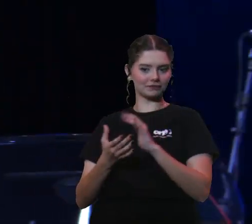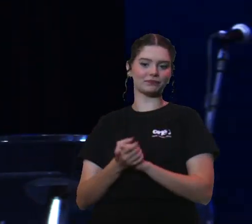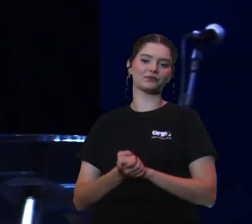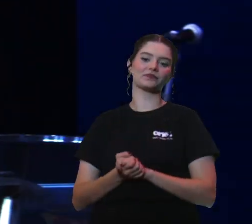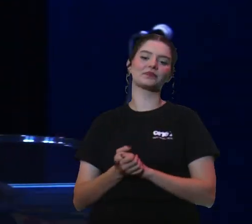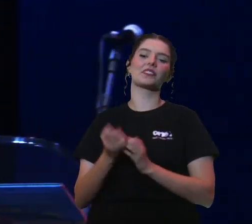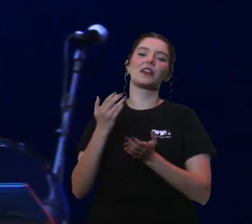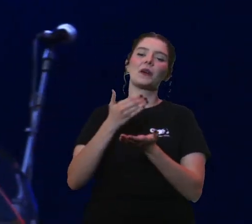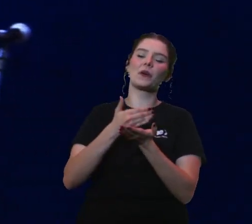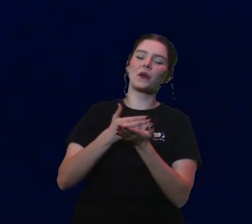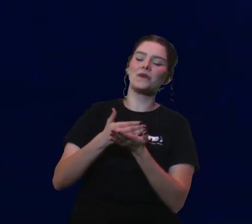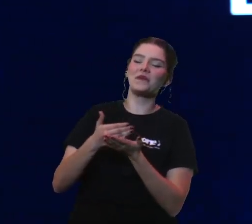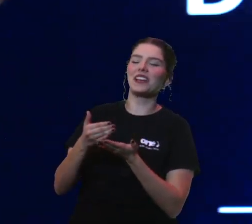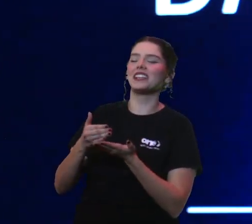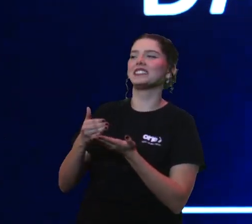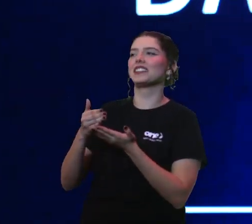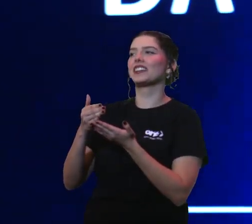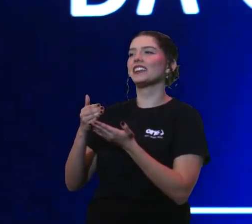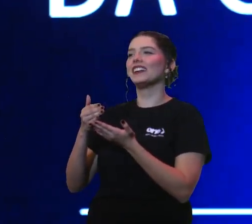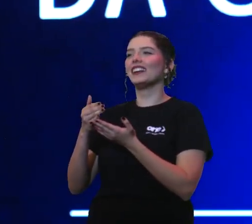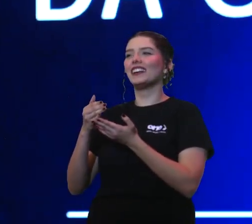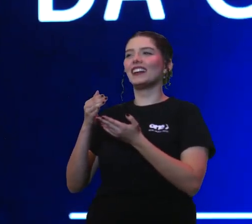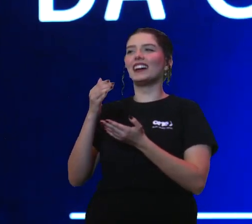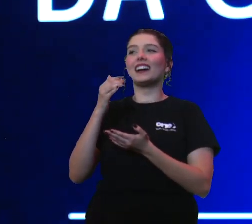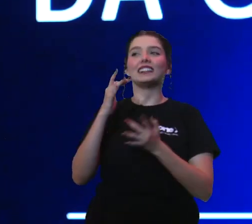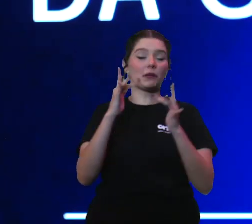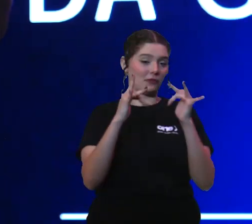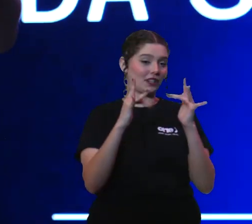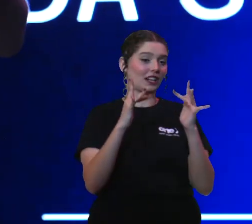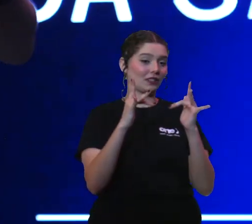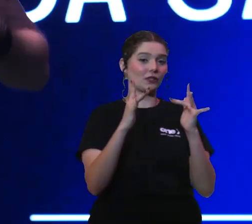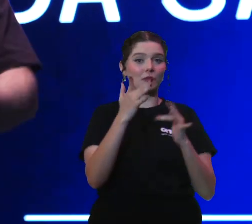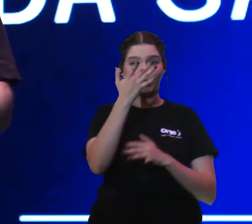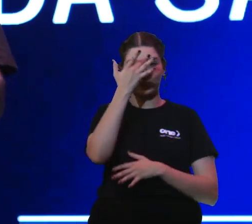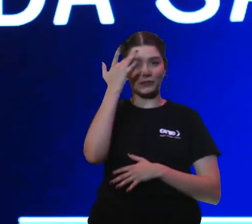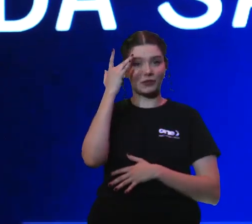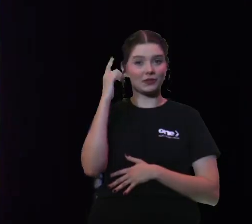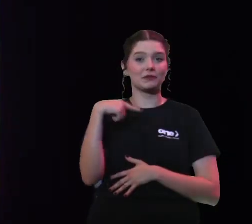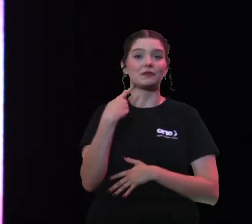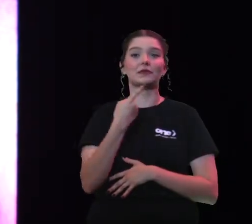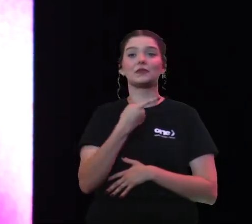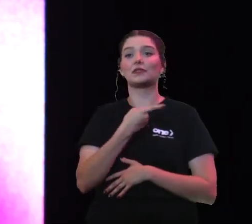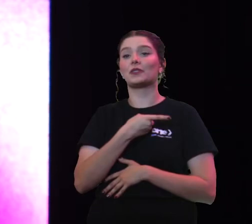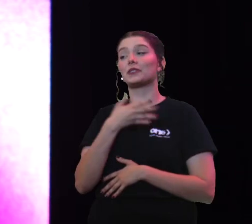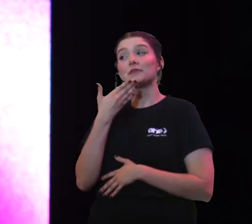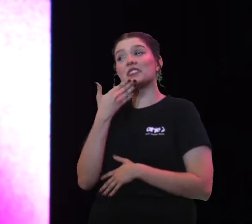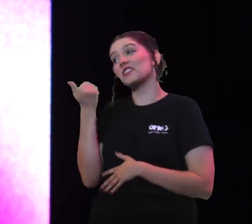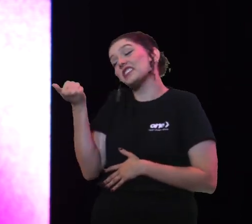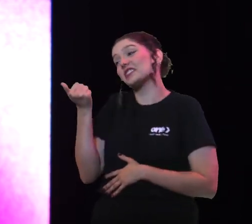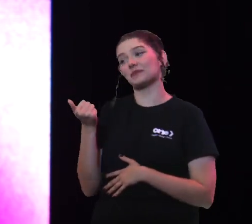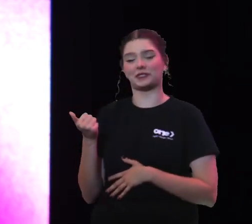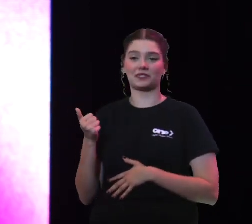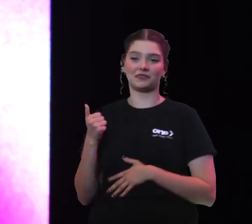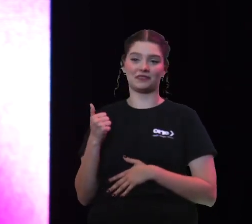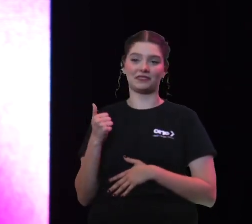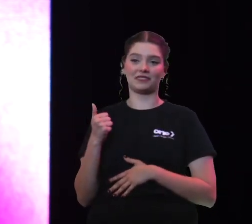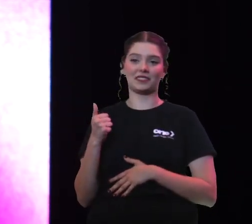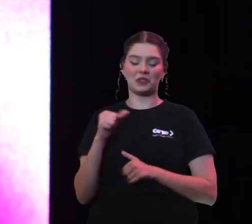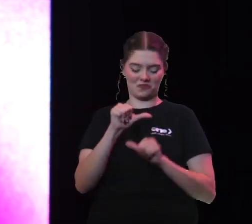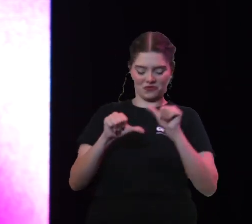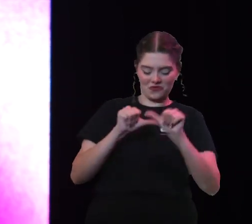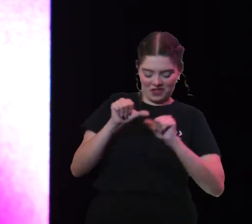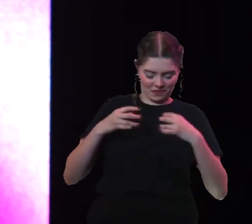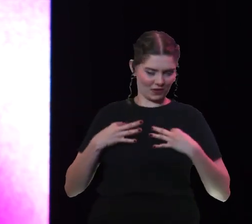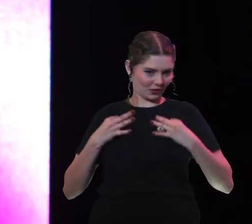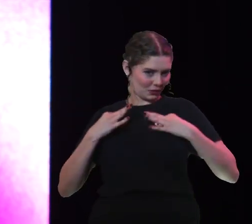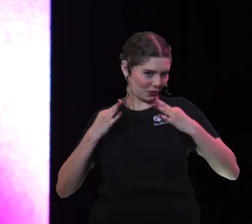caminhar com alguém que quer o teu bem de verdade, como o Senhor quer conosco, a gente melhora. Para de usar umas roupas que era complicado o